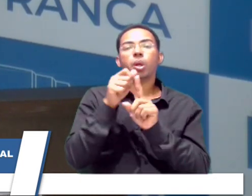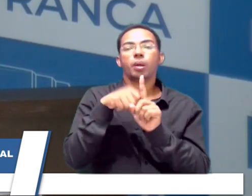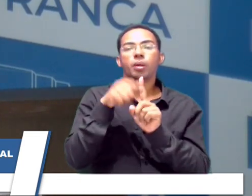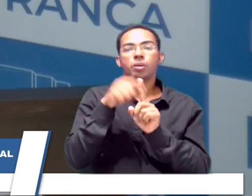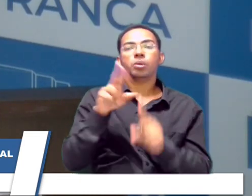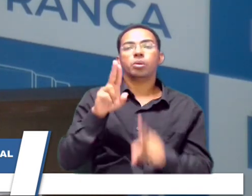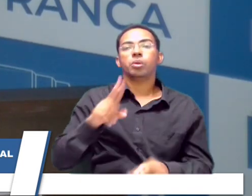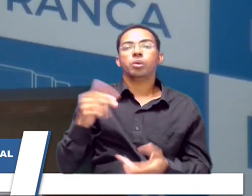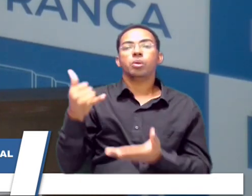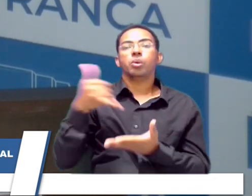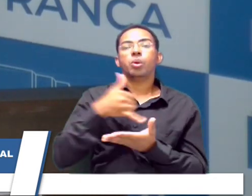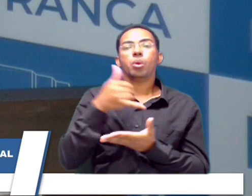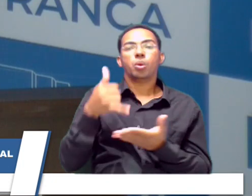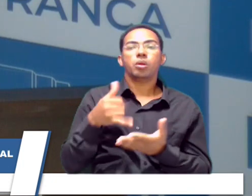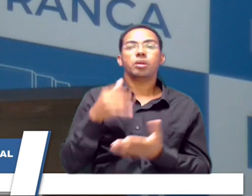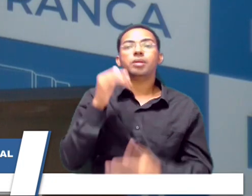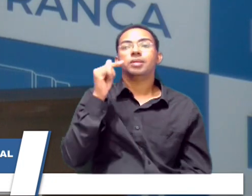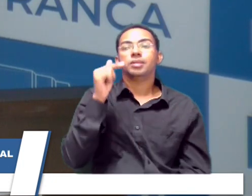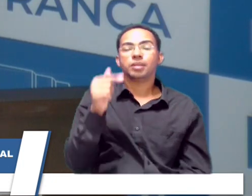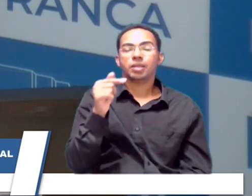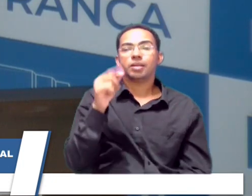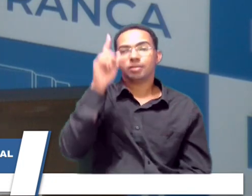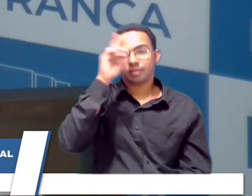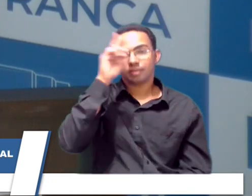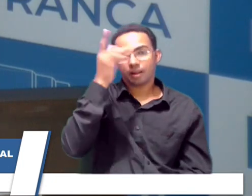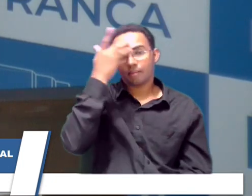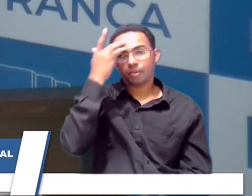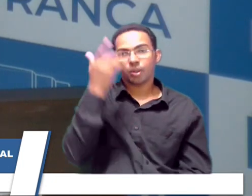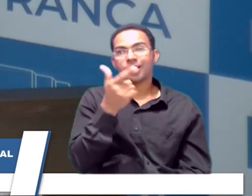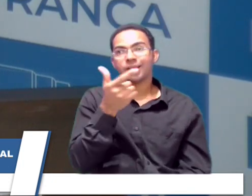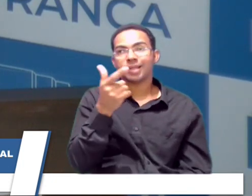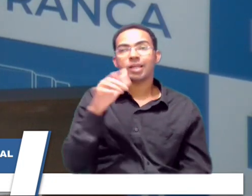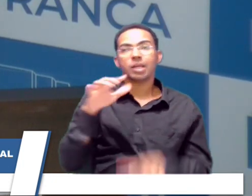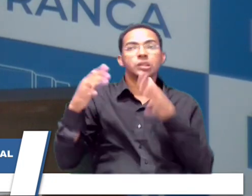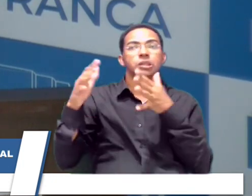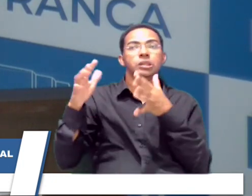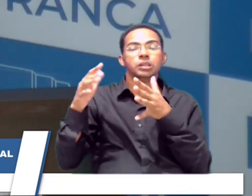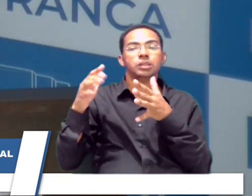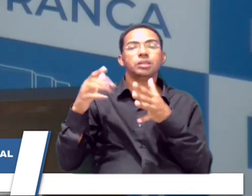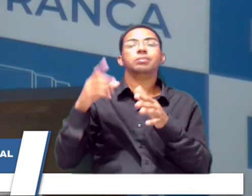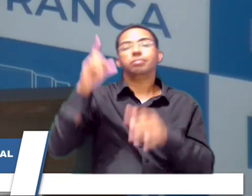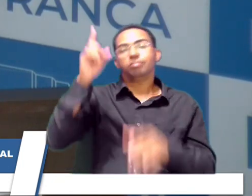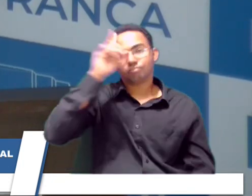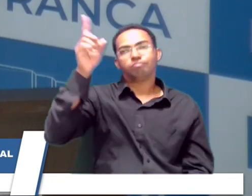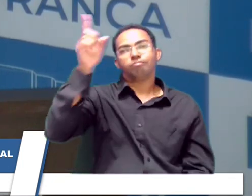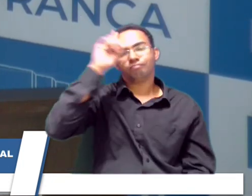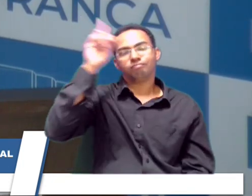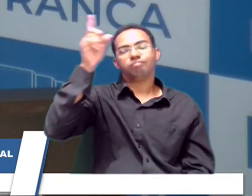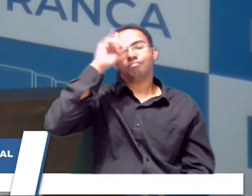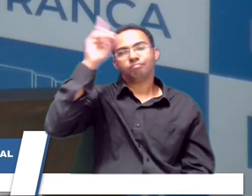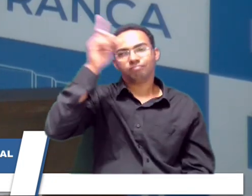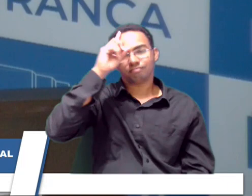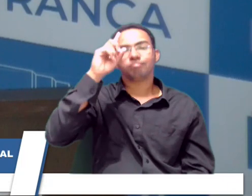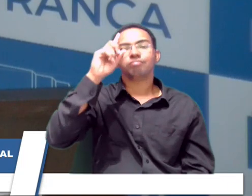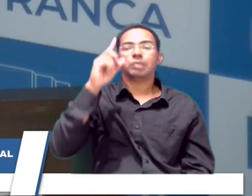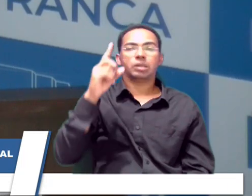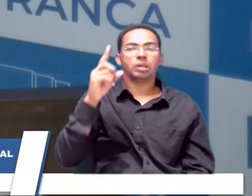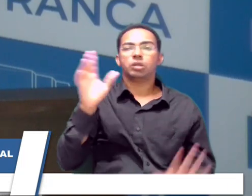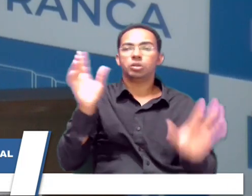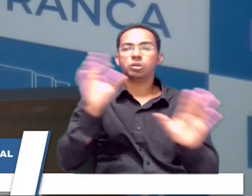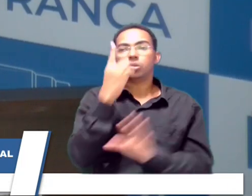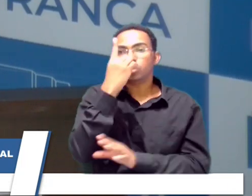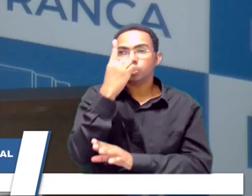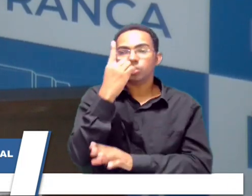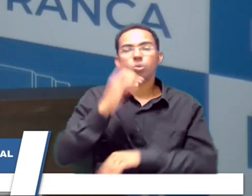falou, Laís, faz 7 dias que a minha filha não tem uma crise, e ela tinha crise todos os dias. E não era uma crise por